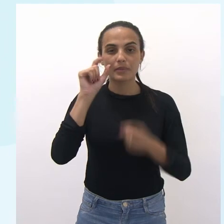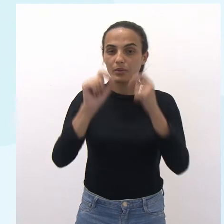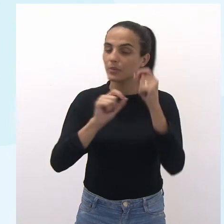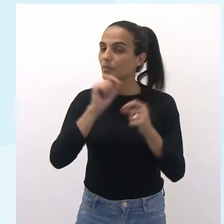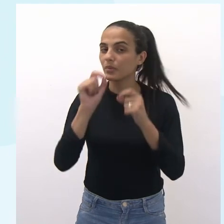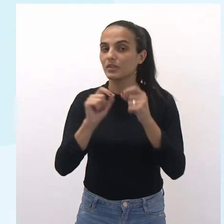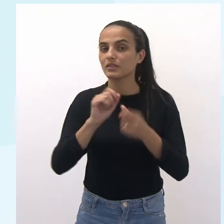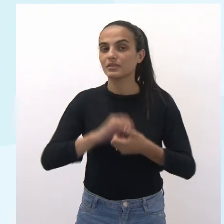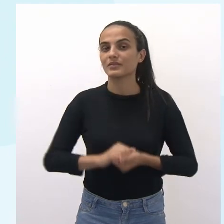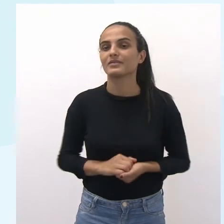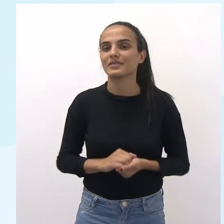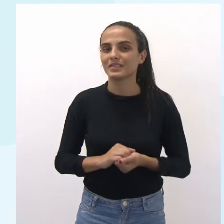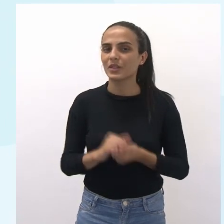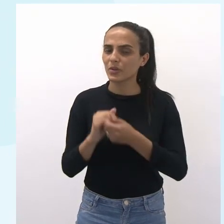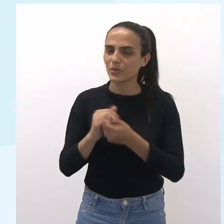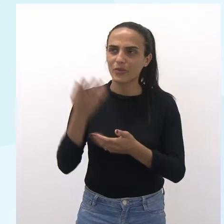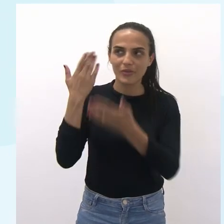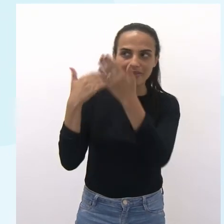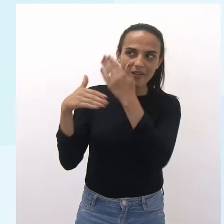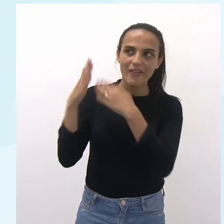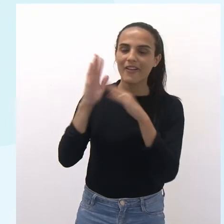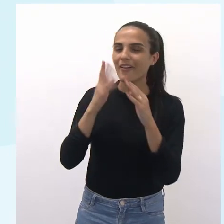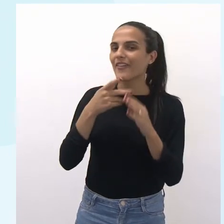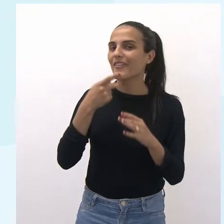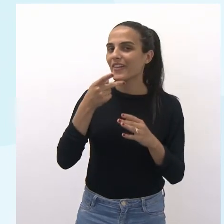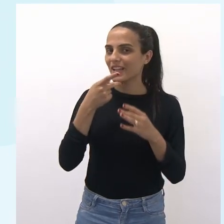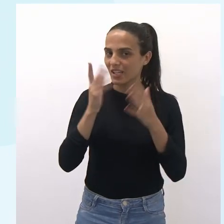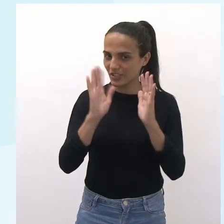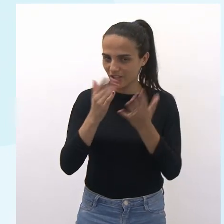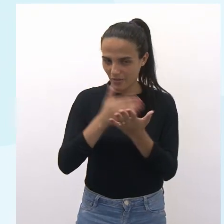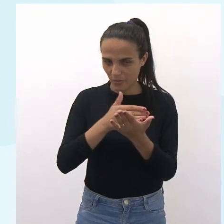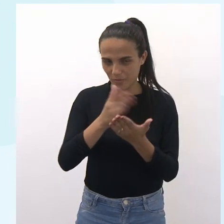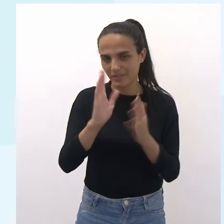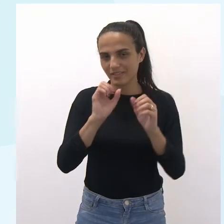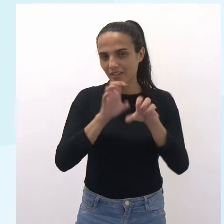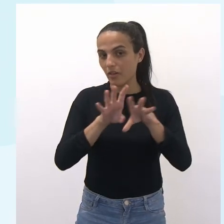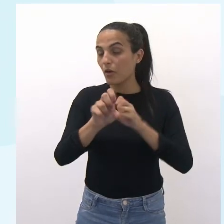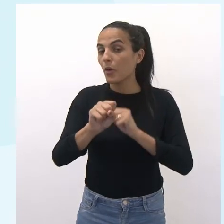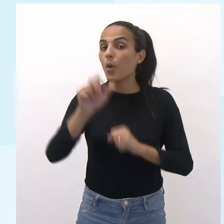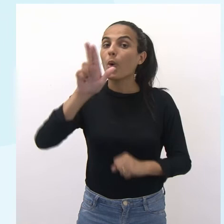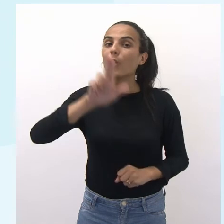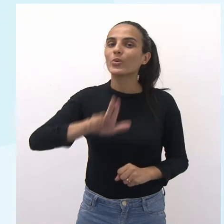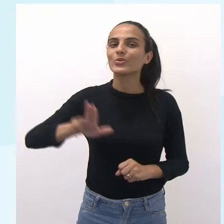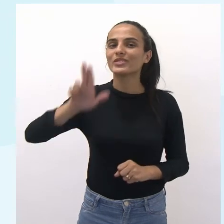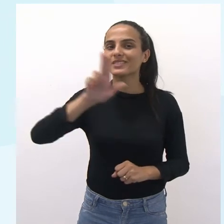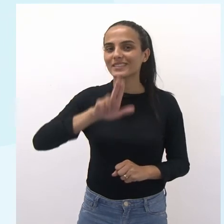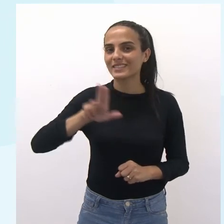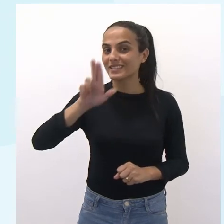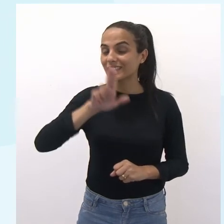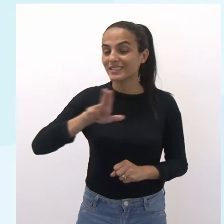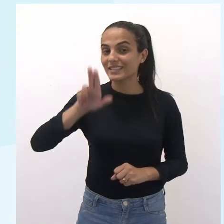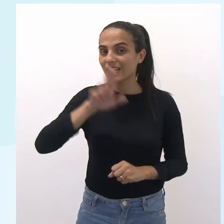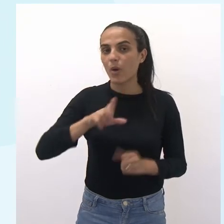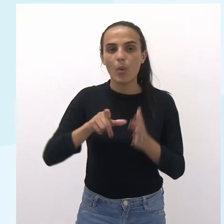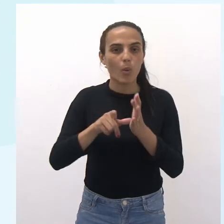estou recapitulando o que eu falei no início da formação. Usar o pós-visionamento, o